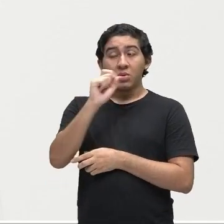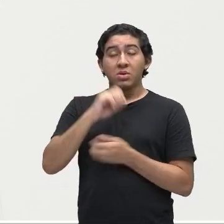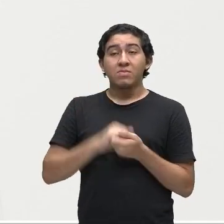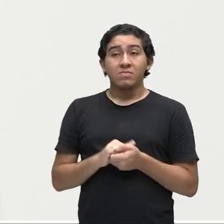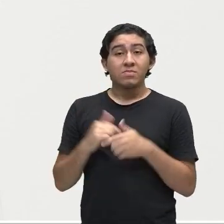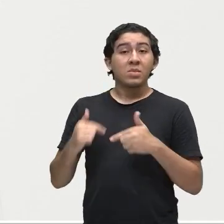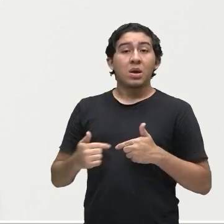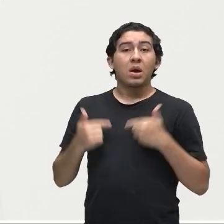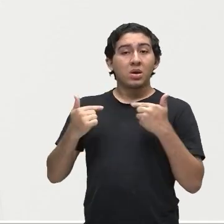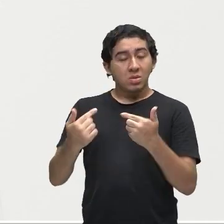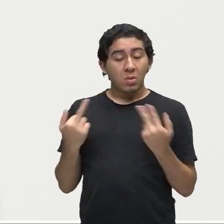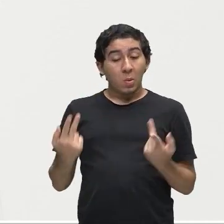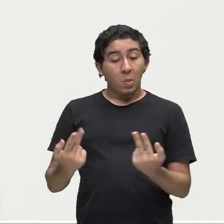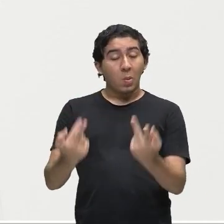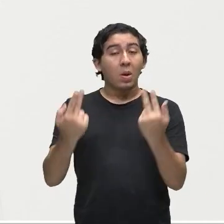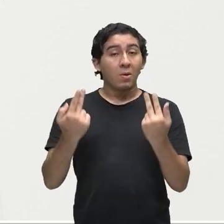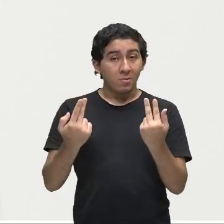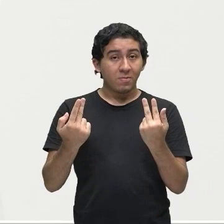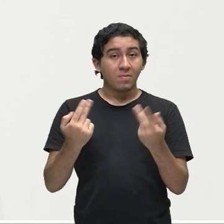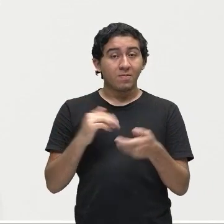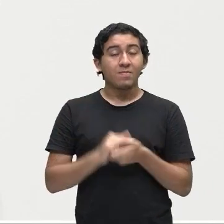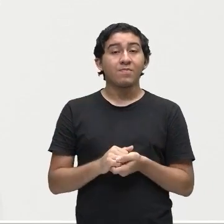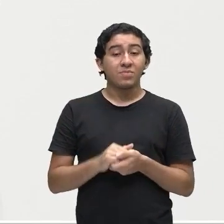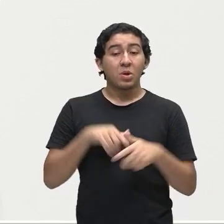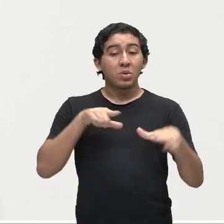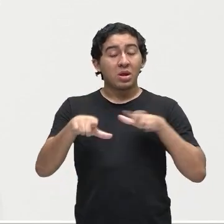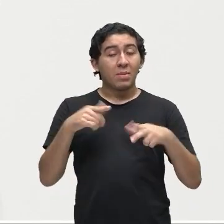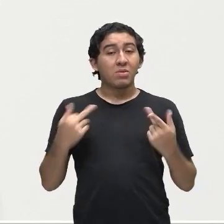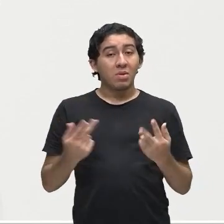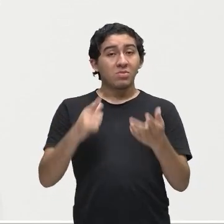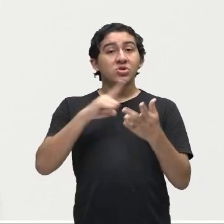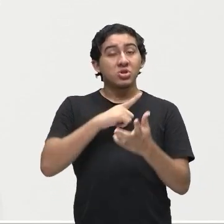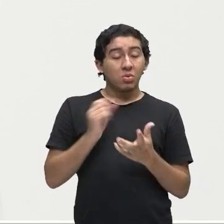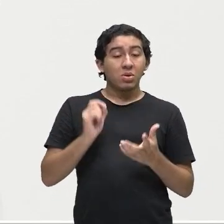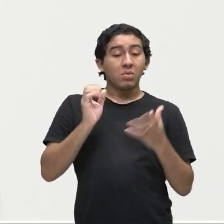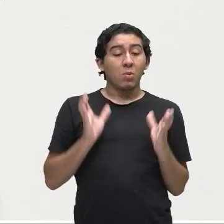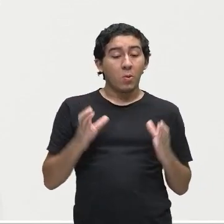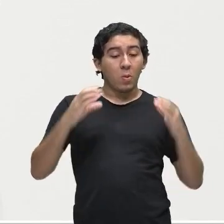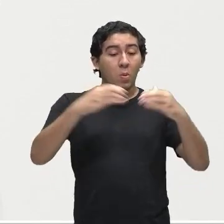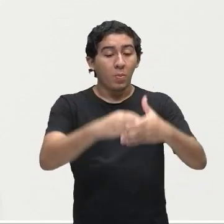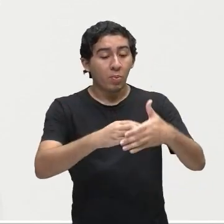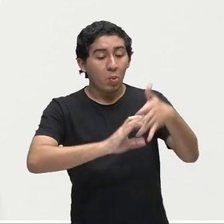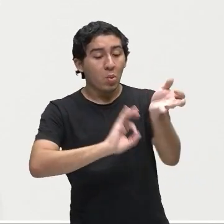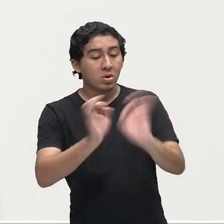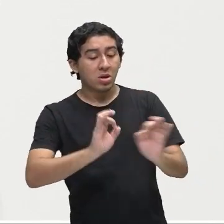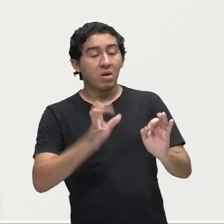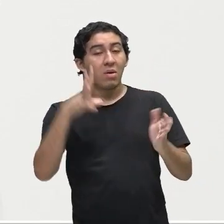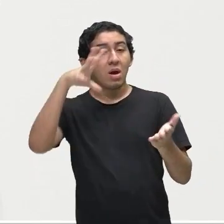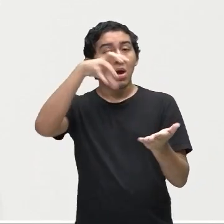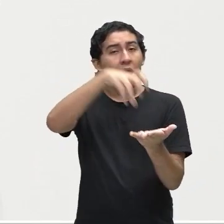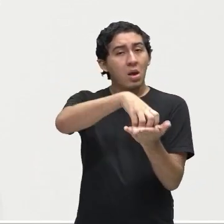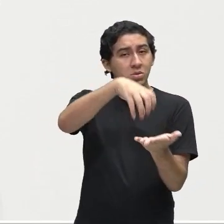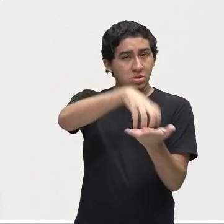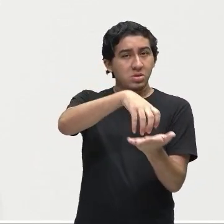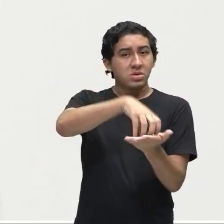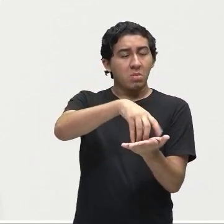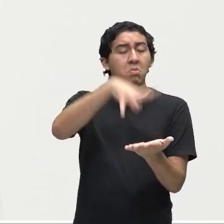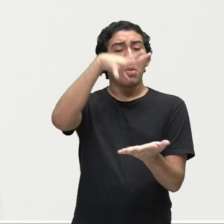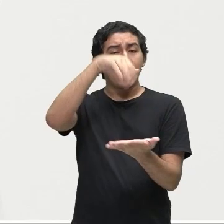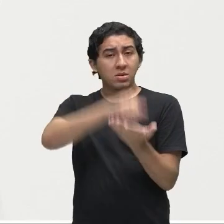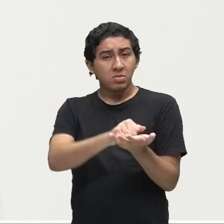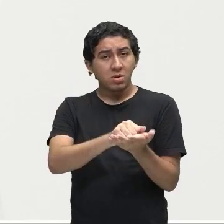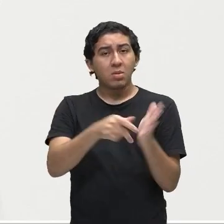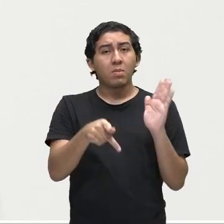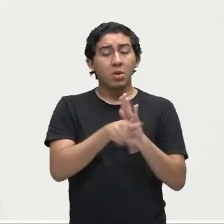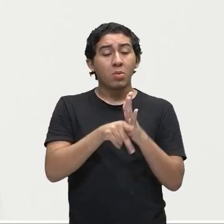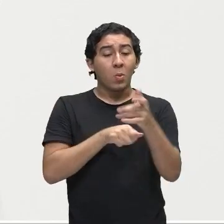mesmo ofício se organizavam em corporações de ofício ou associações, que eram associações que